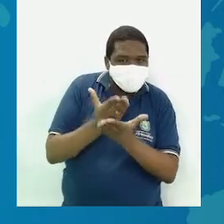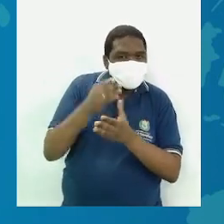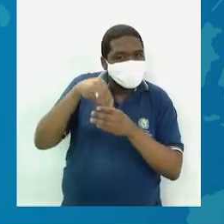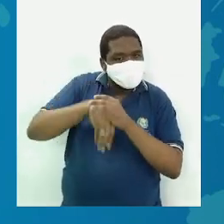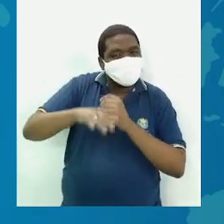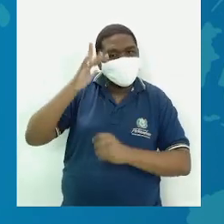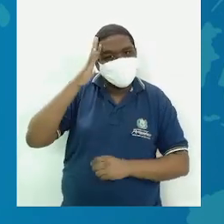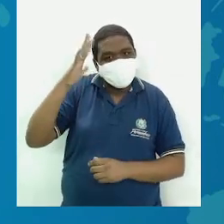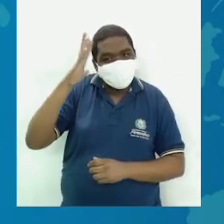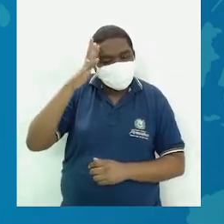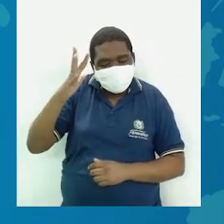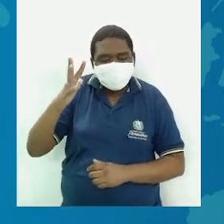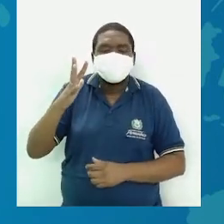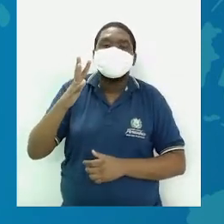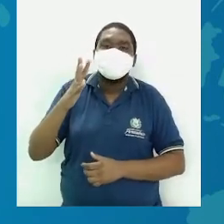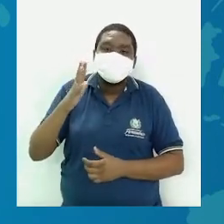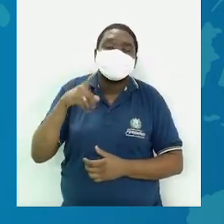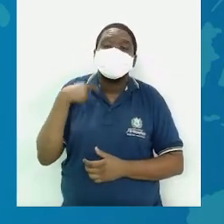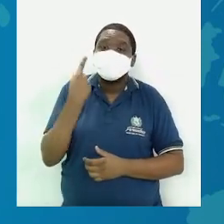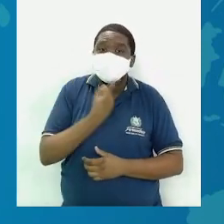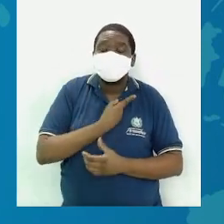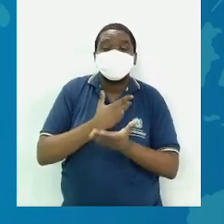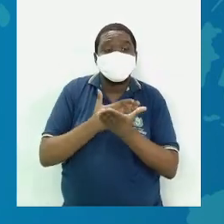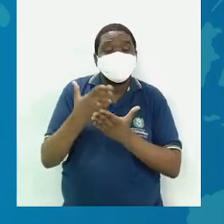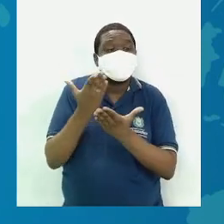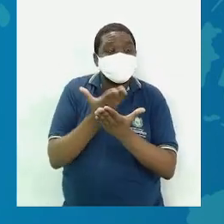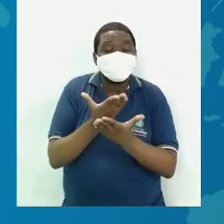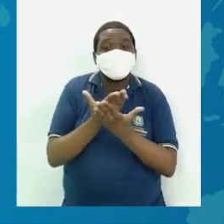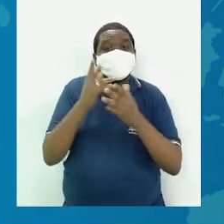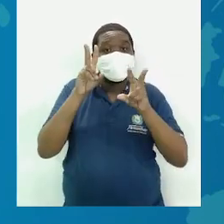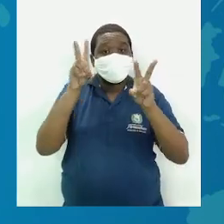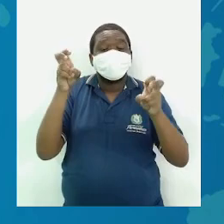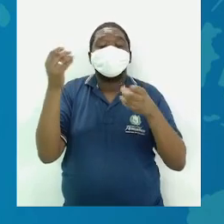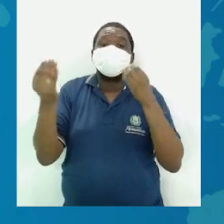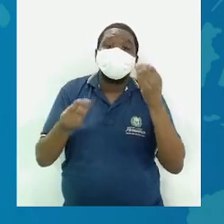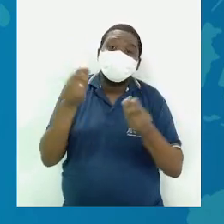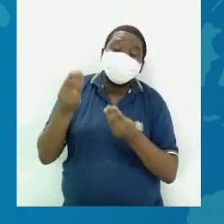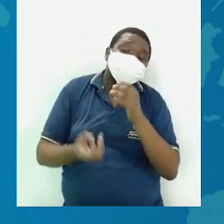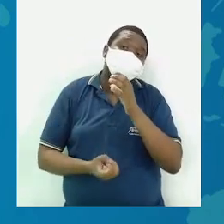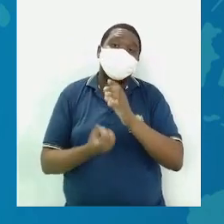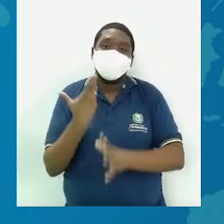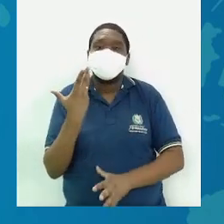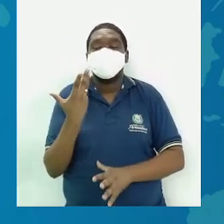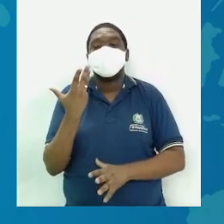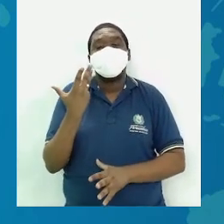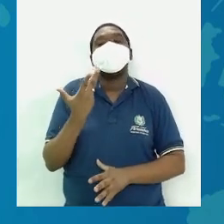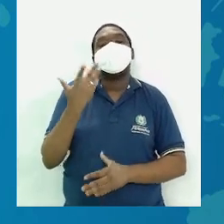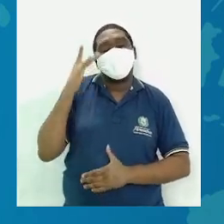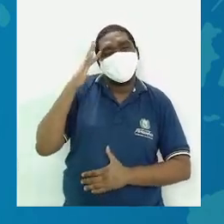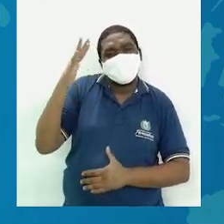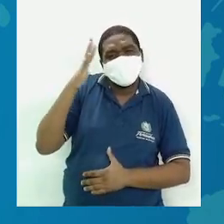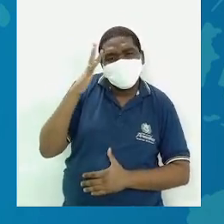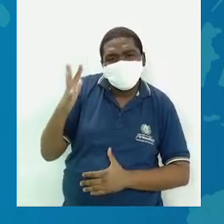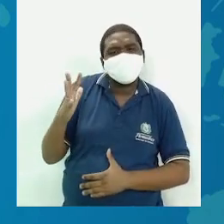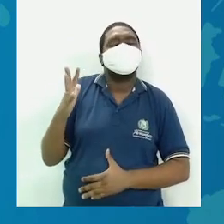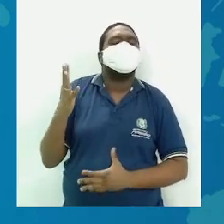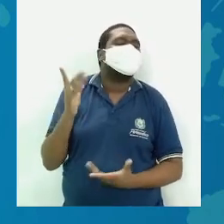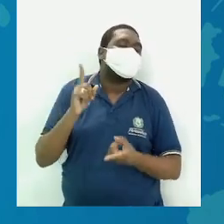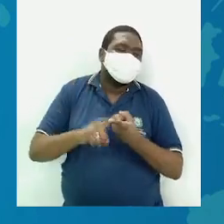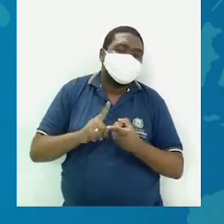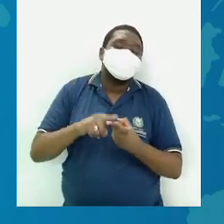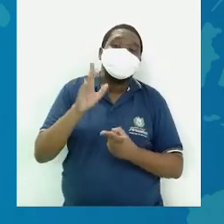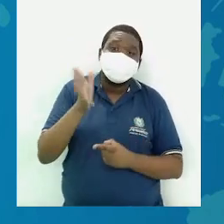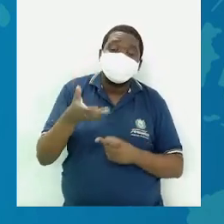filosofia, nós começamos a estudar a respeito da origem da filosofia, lembram? Já falamos sobre